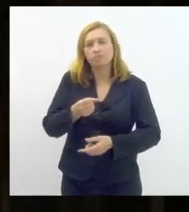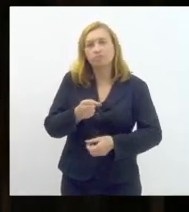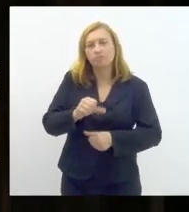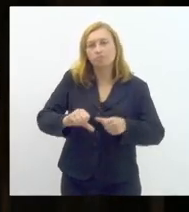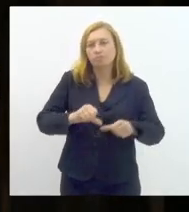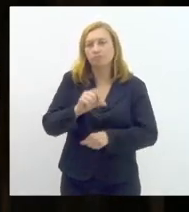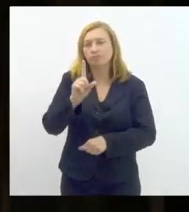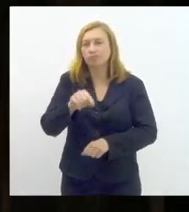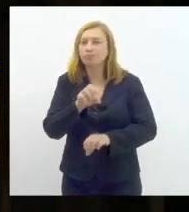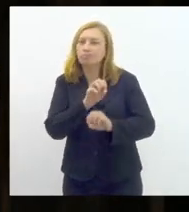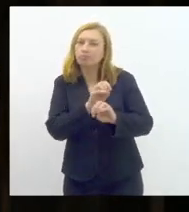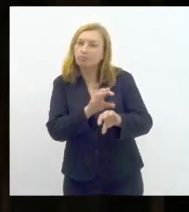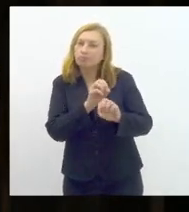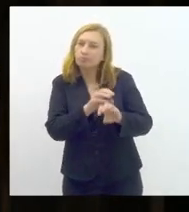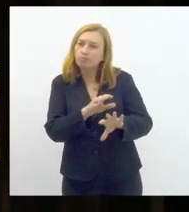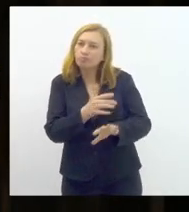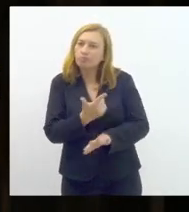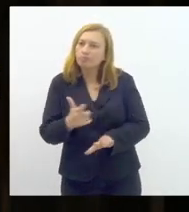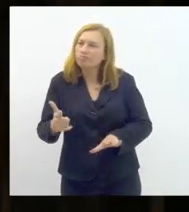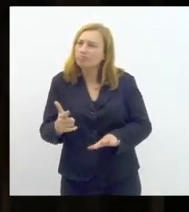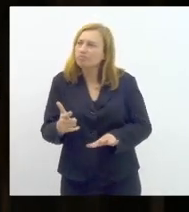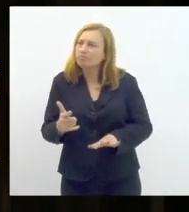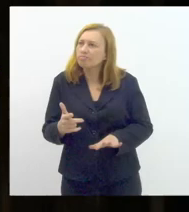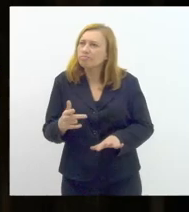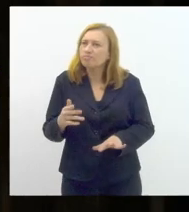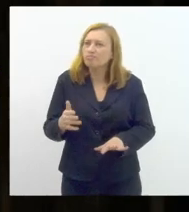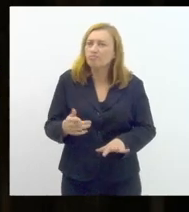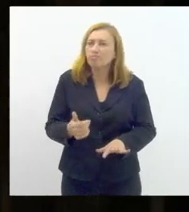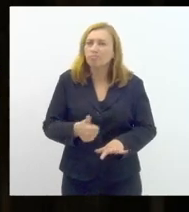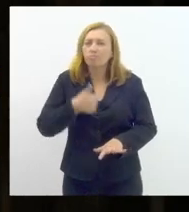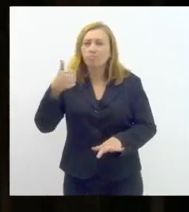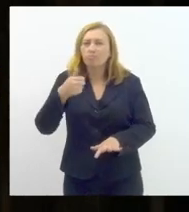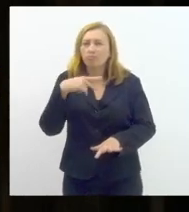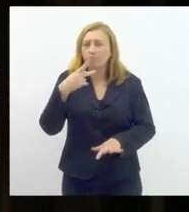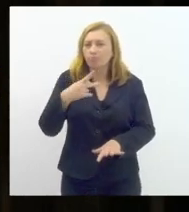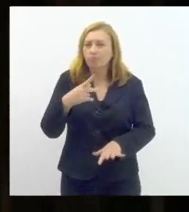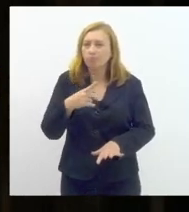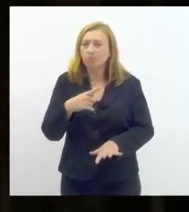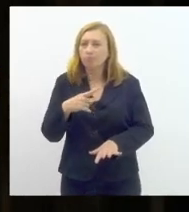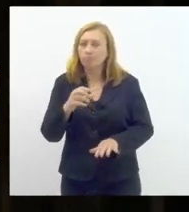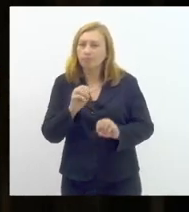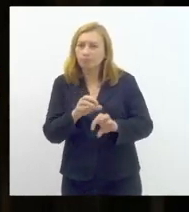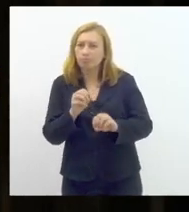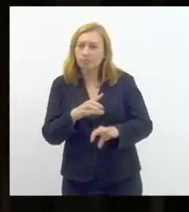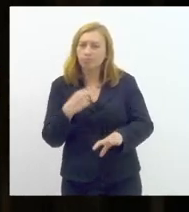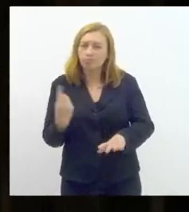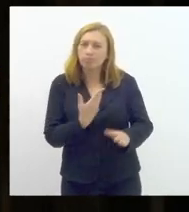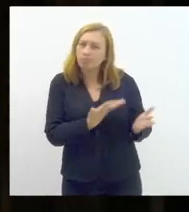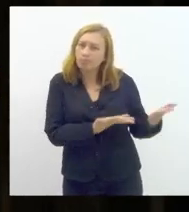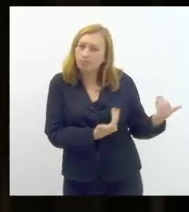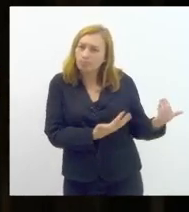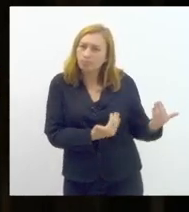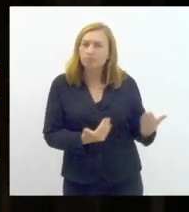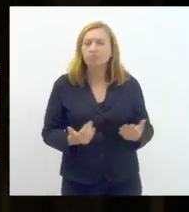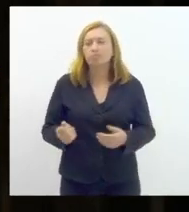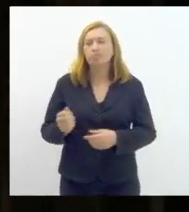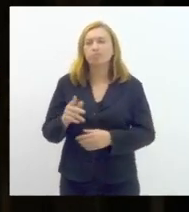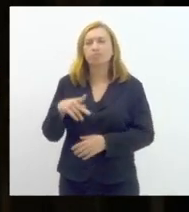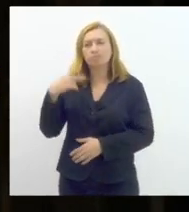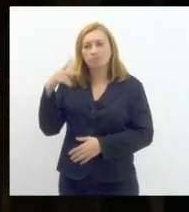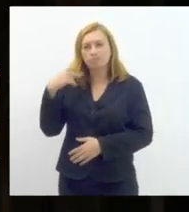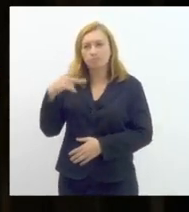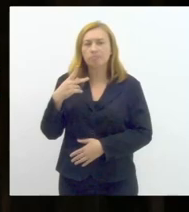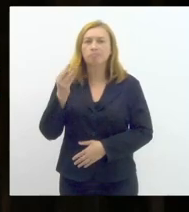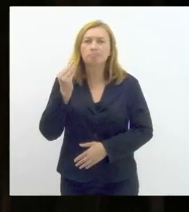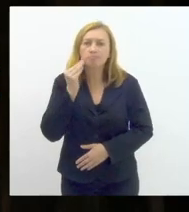é a educação, e não tem ninguém melhor para falar da educação do que nós jovens. Então, eu acredito que esse parlamento seja